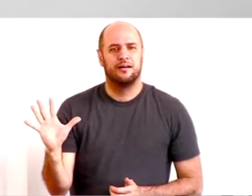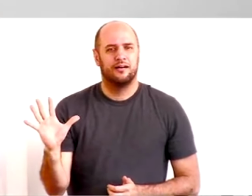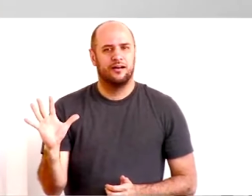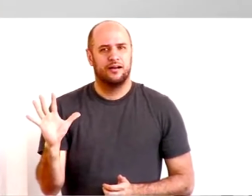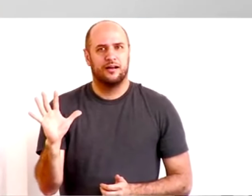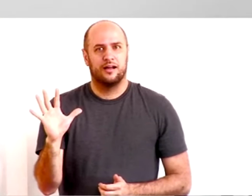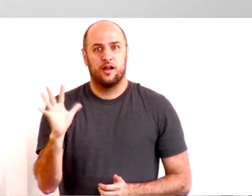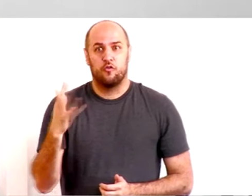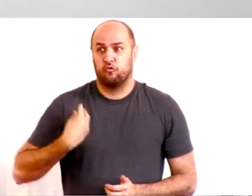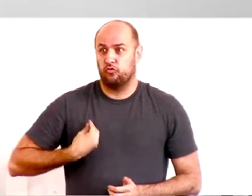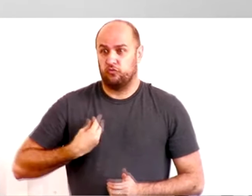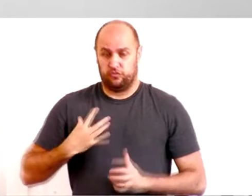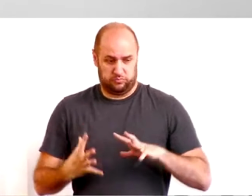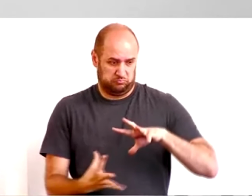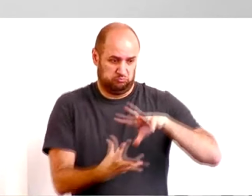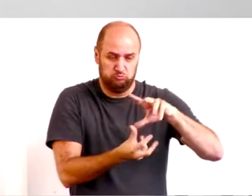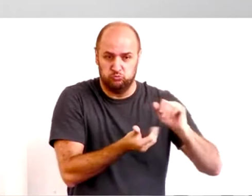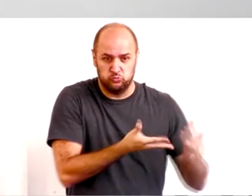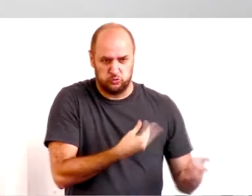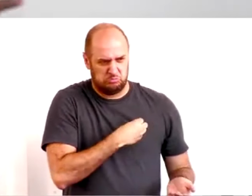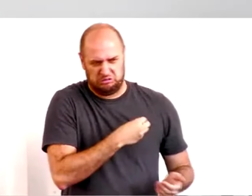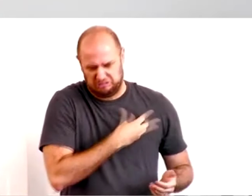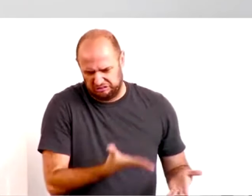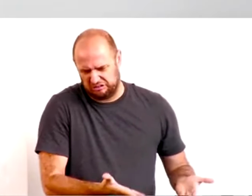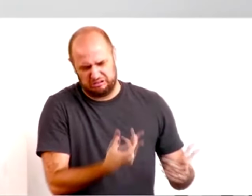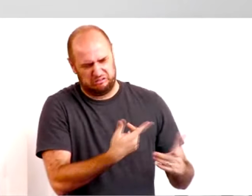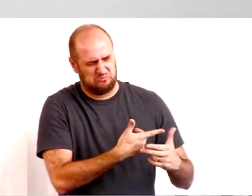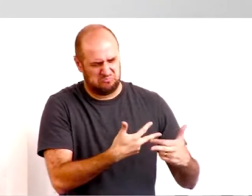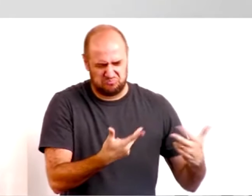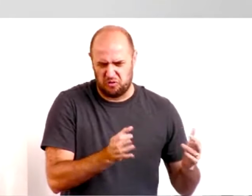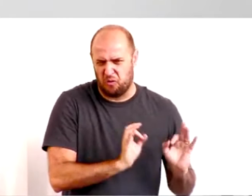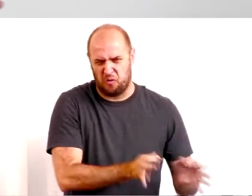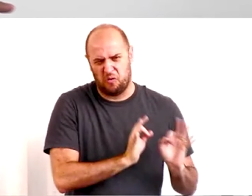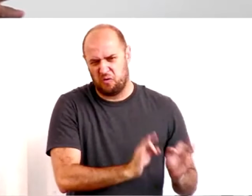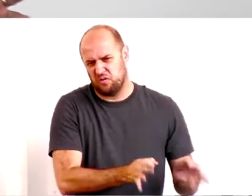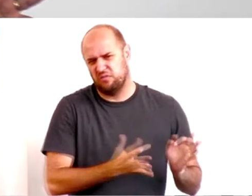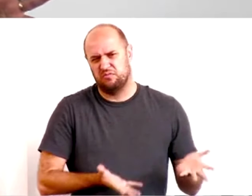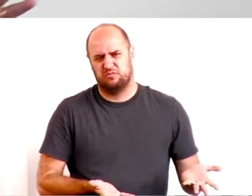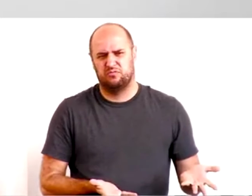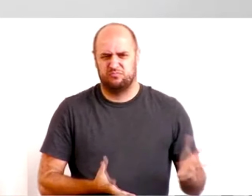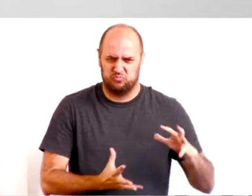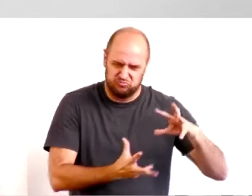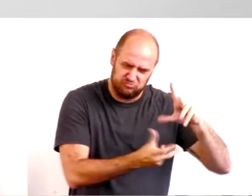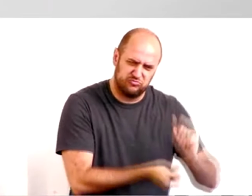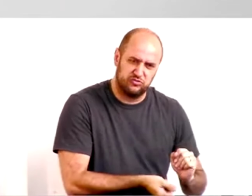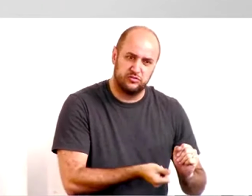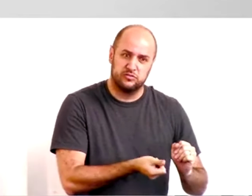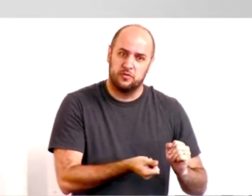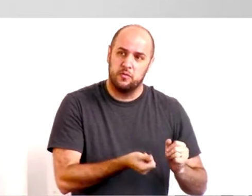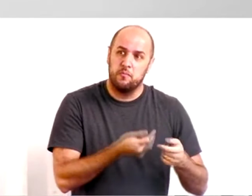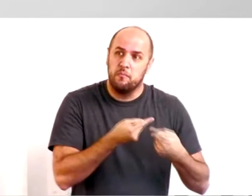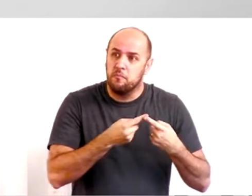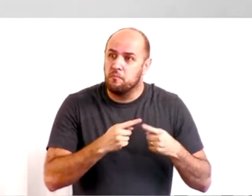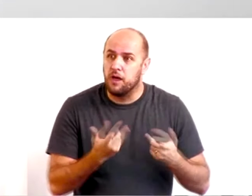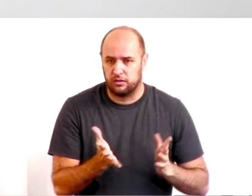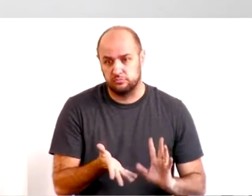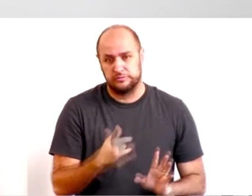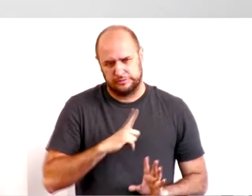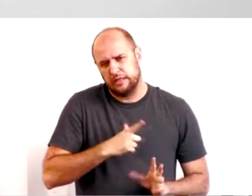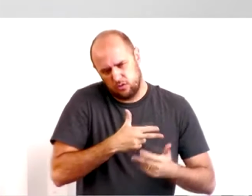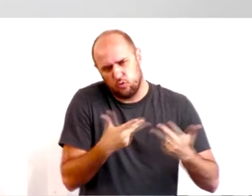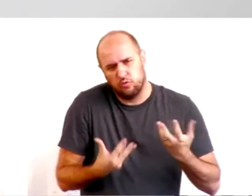Apesar de vivermos num mundo caído, cheio de coisas horrorosas, é fato que nós podemos provar de coisas